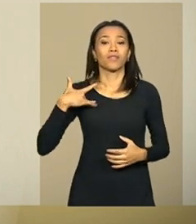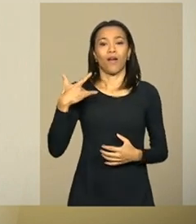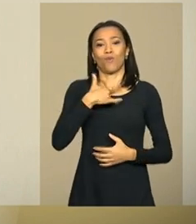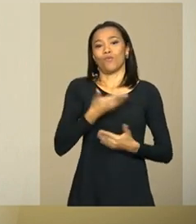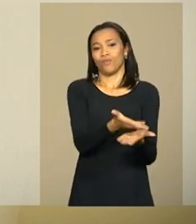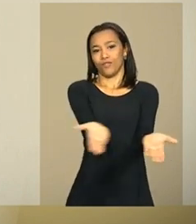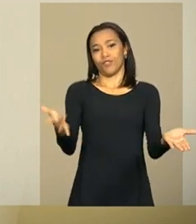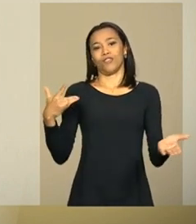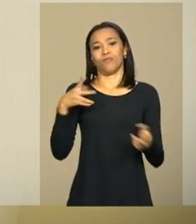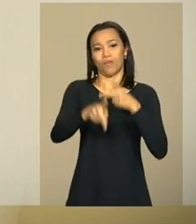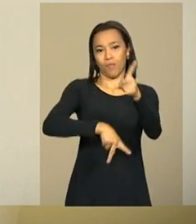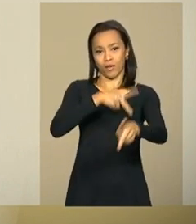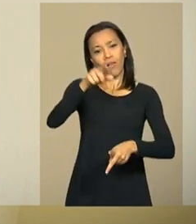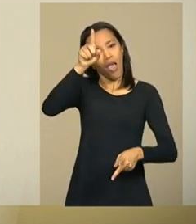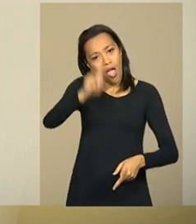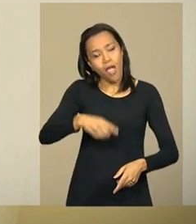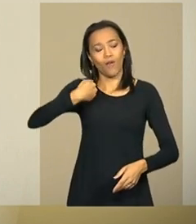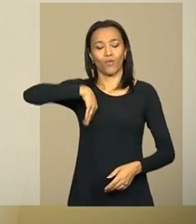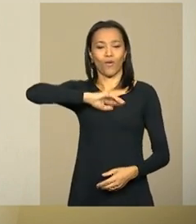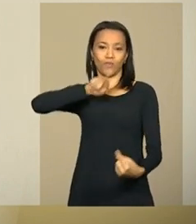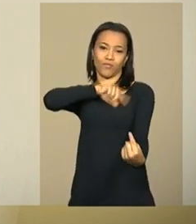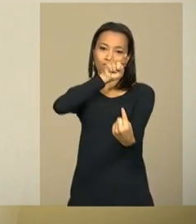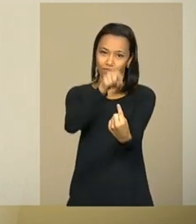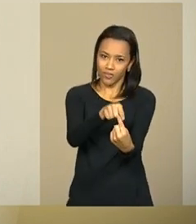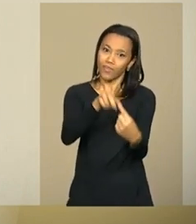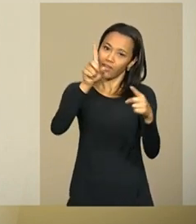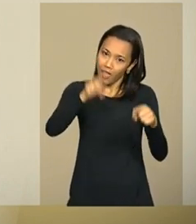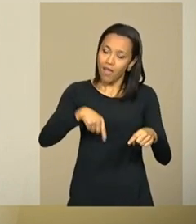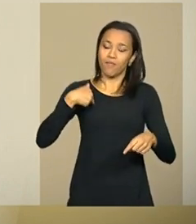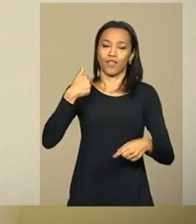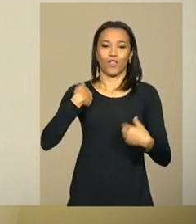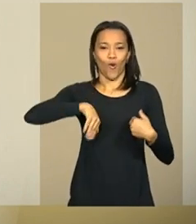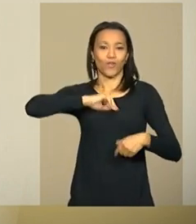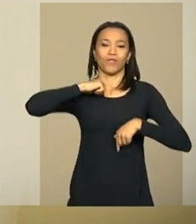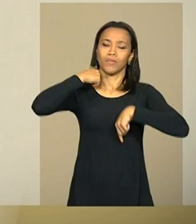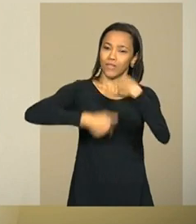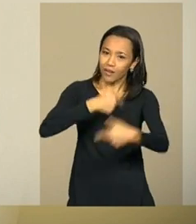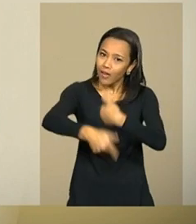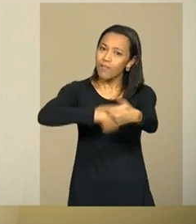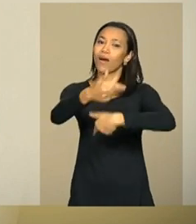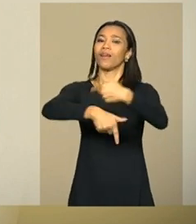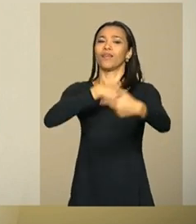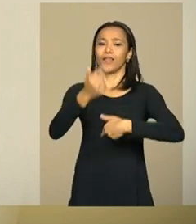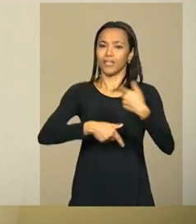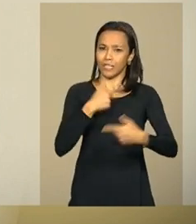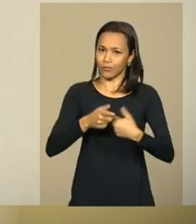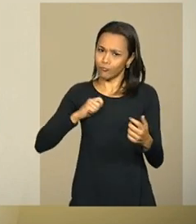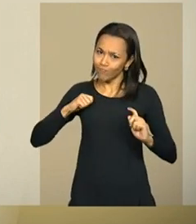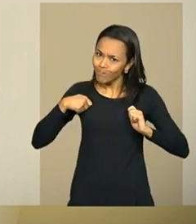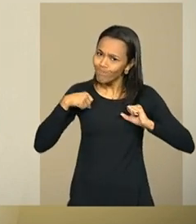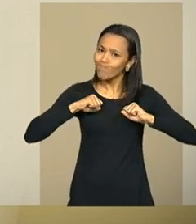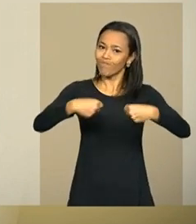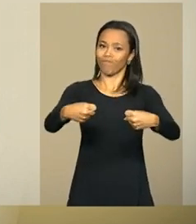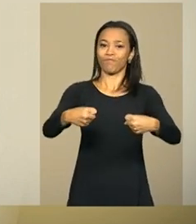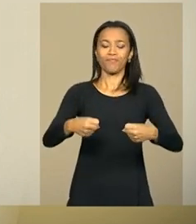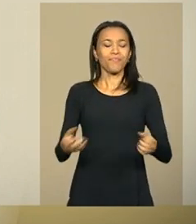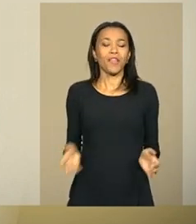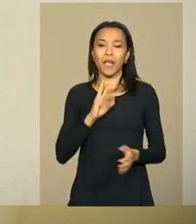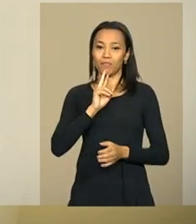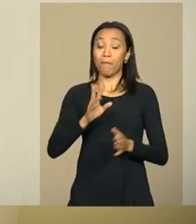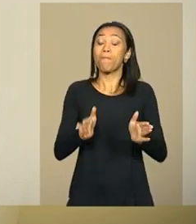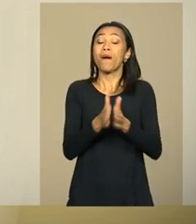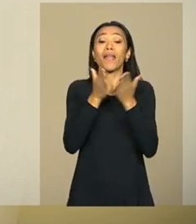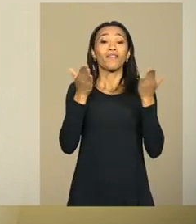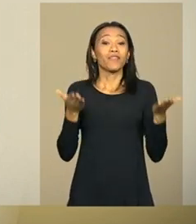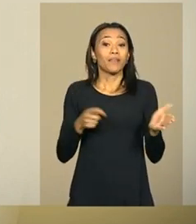população Esse é o nosso grande objetivo e a para isso que estamos trabalhando com muita determinação Maravilha presidenta